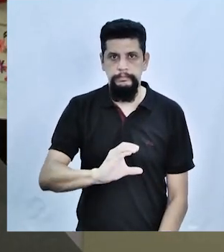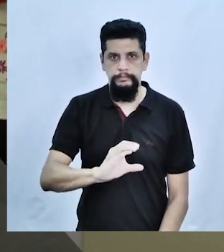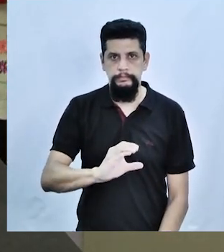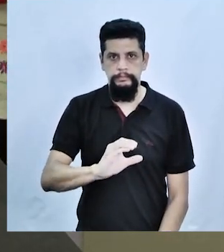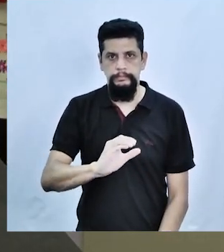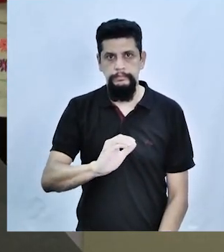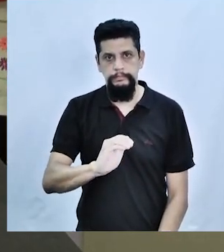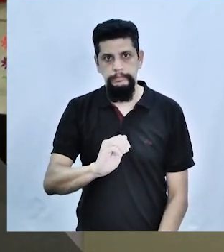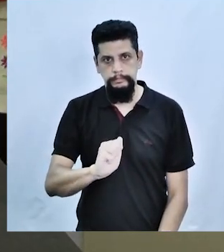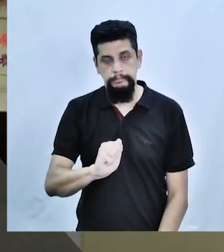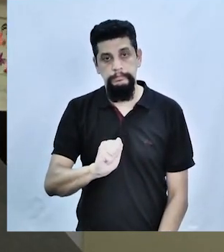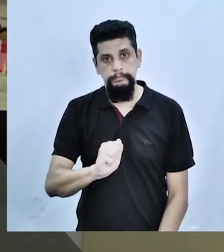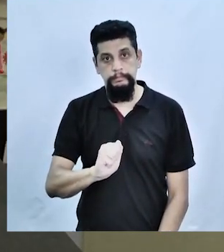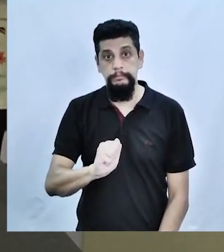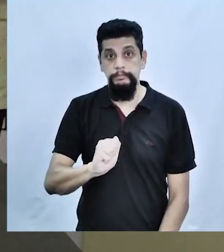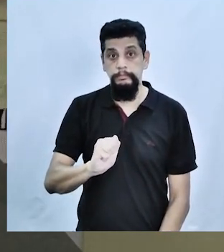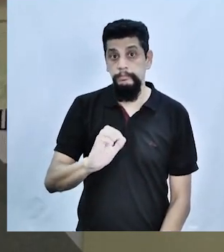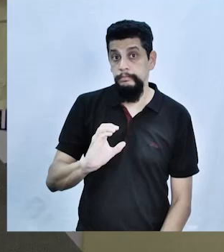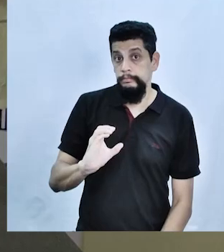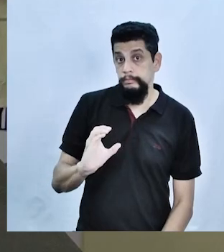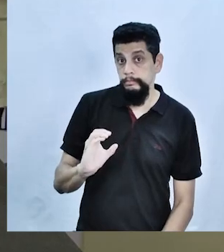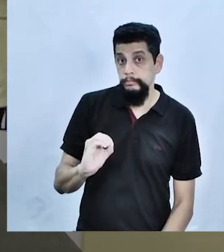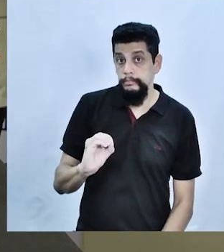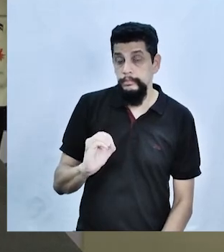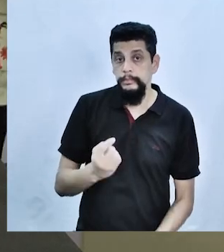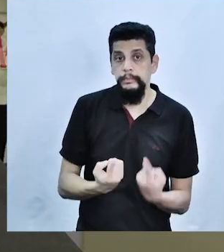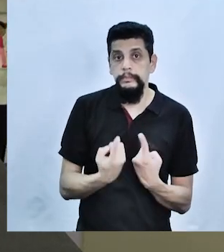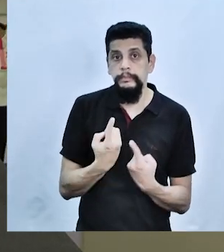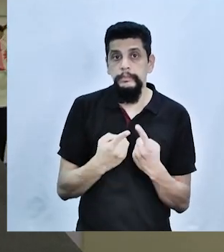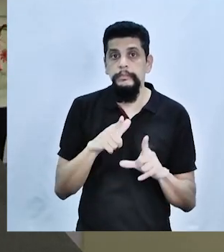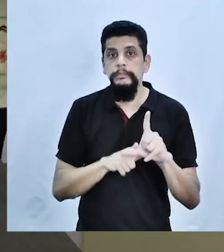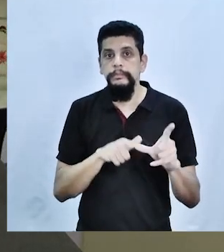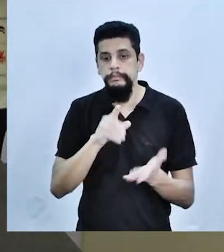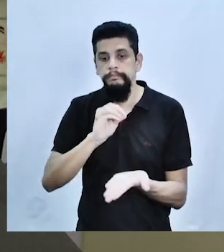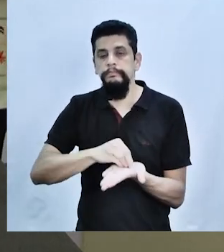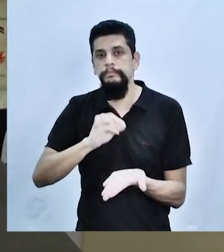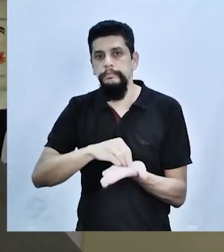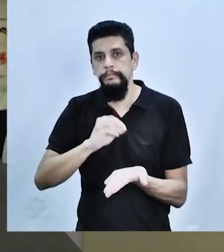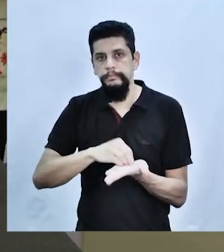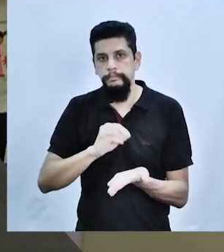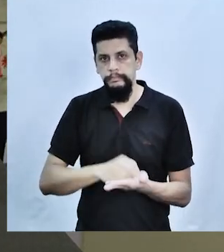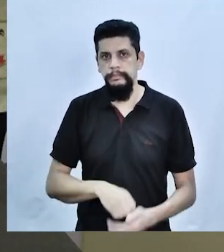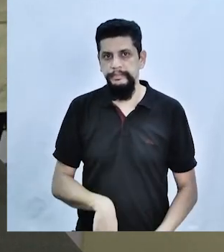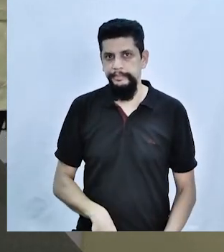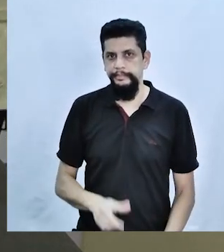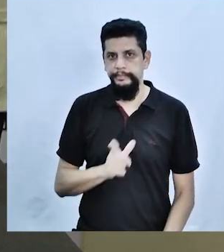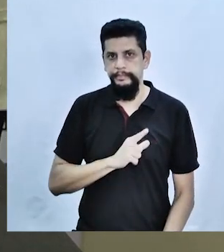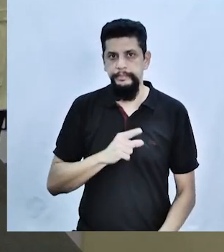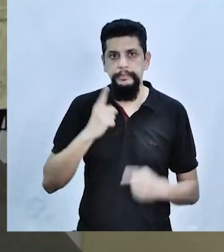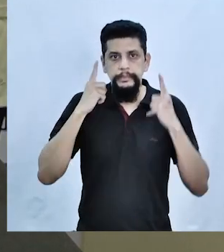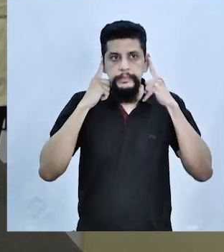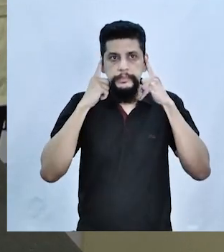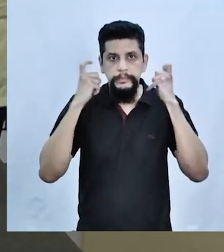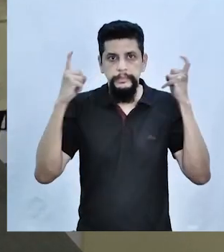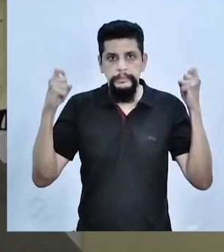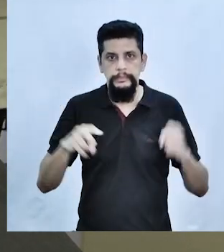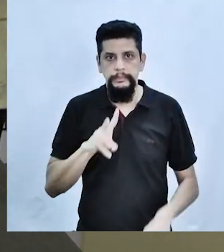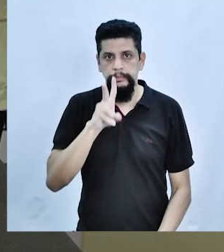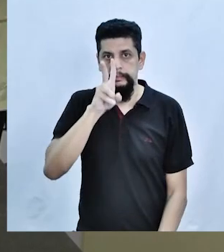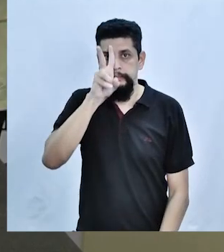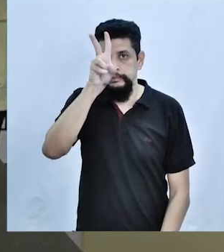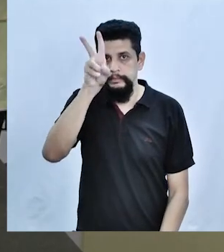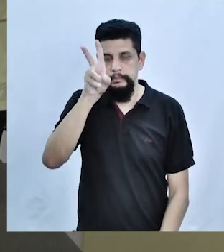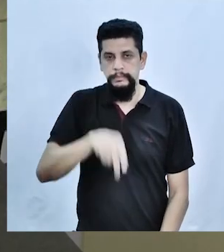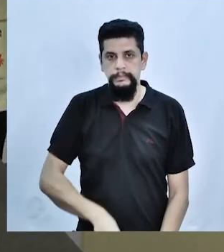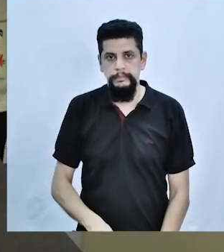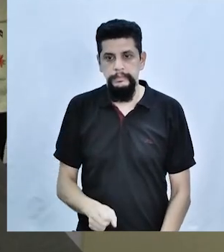e o O. Se é carro, o que está faltando? Me parece que é um som forte aí, hein? Isso mesmo.